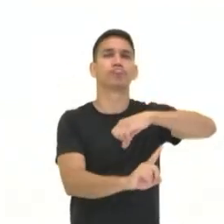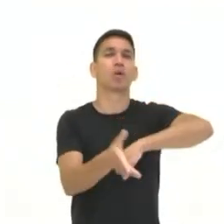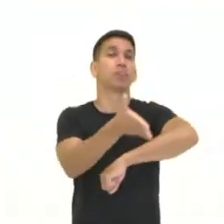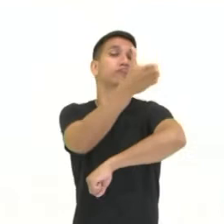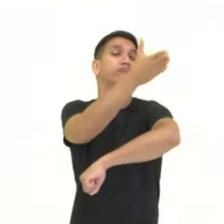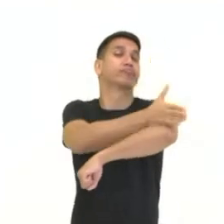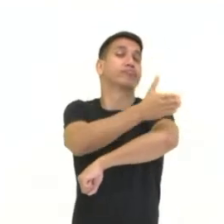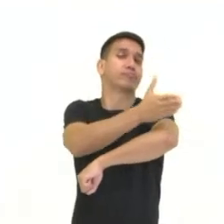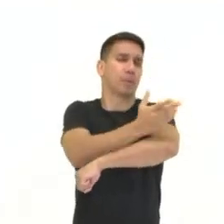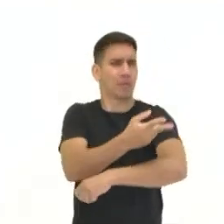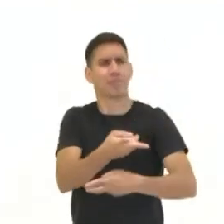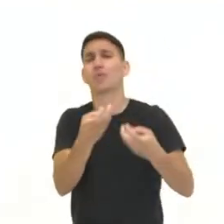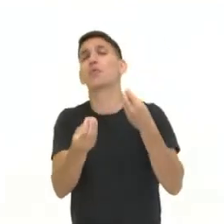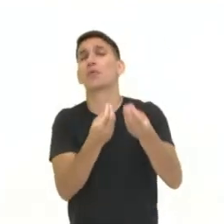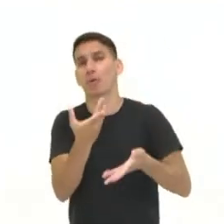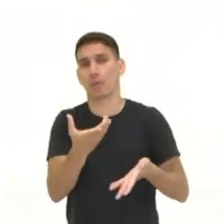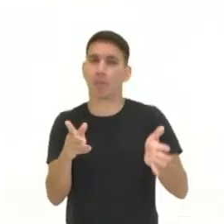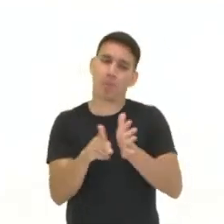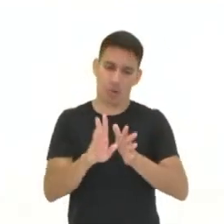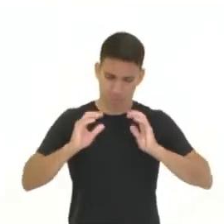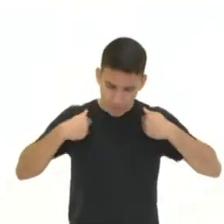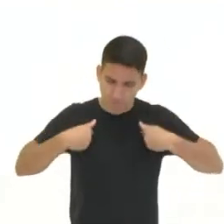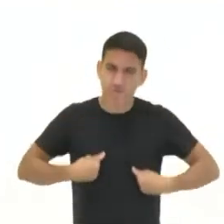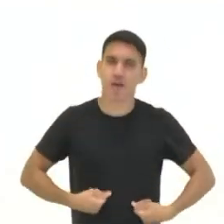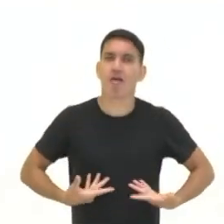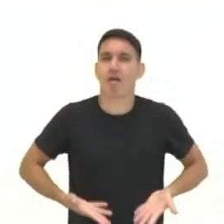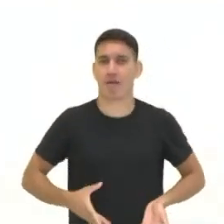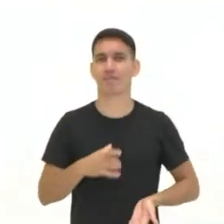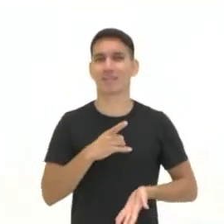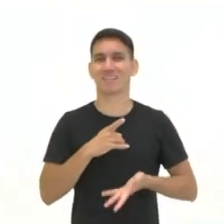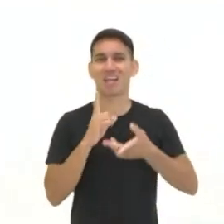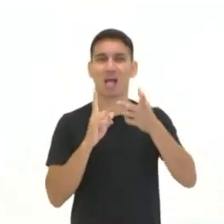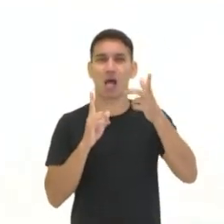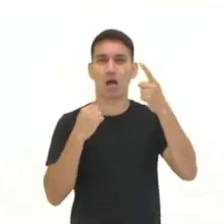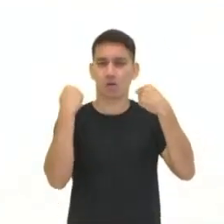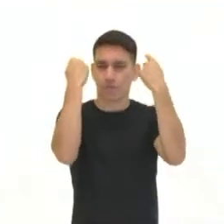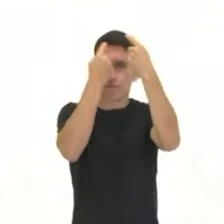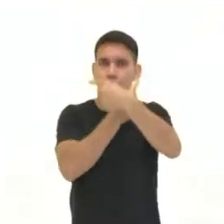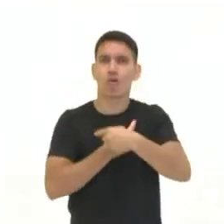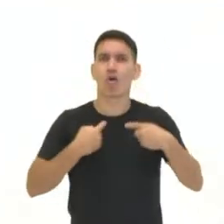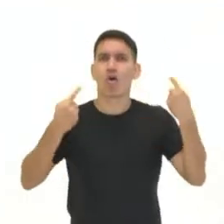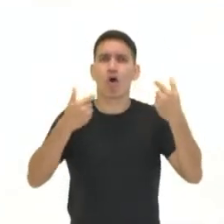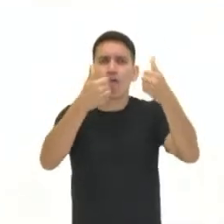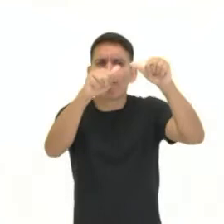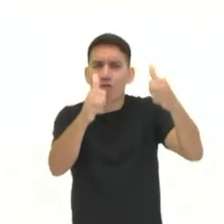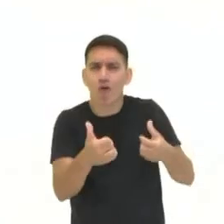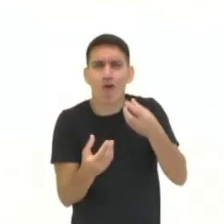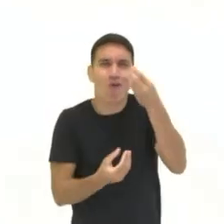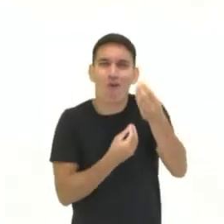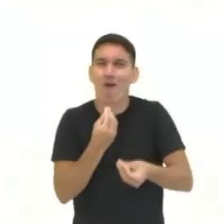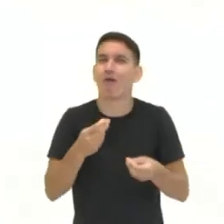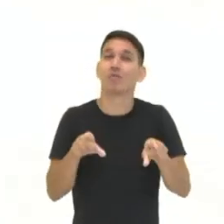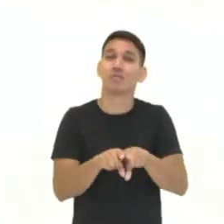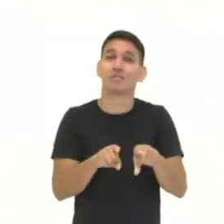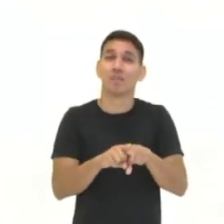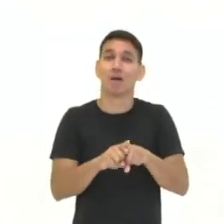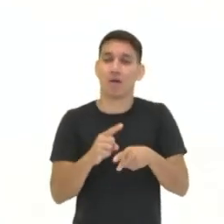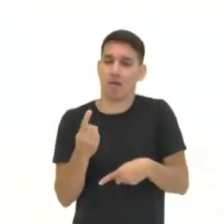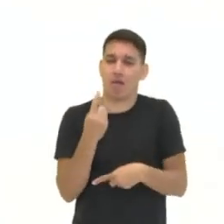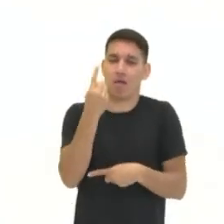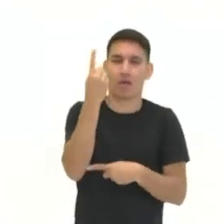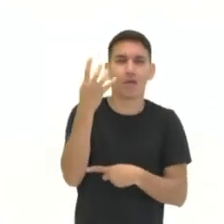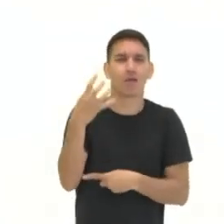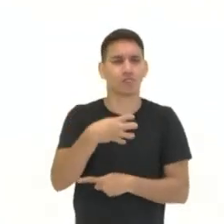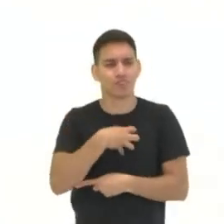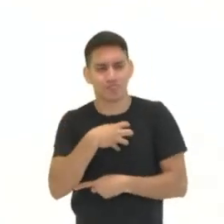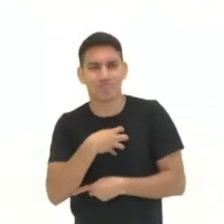observar pelas vestimentas, pela forma como foi desenhado o rosto deles, pelo tamanho até deles, né? Que